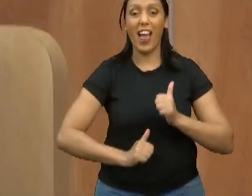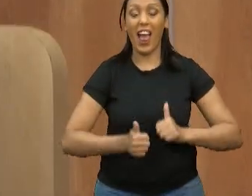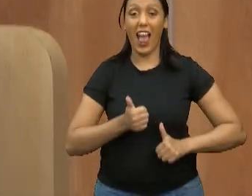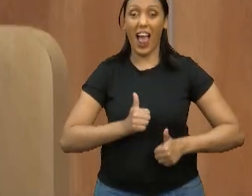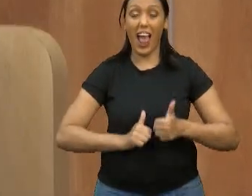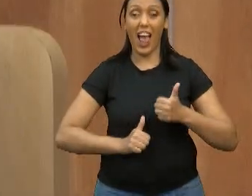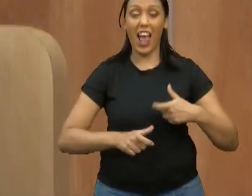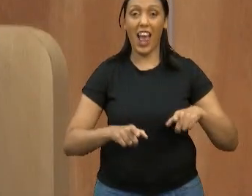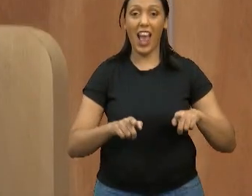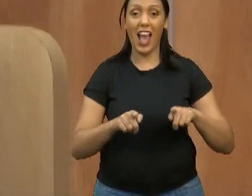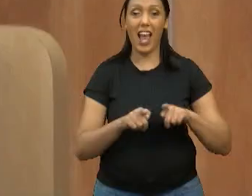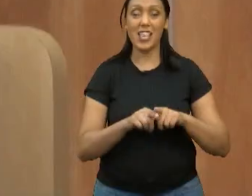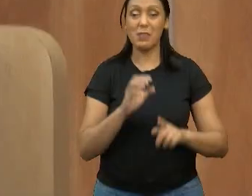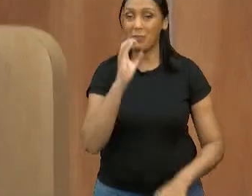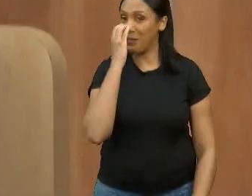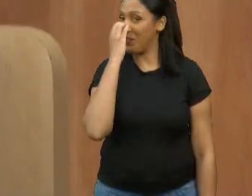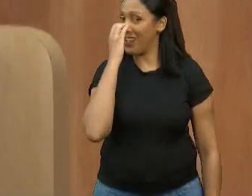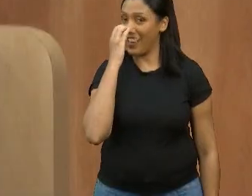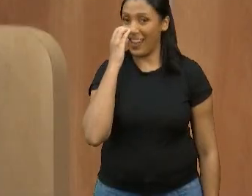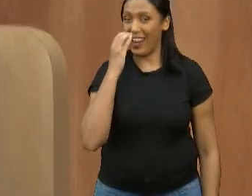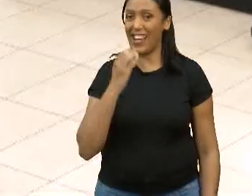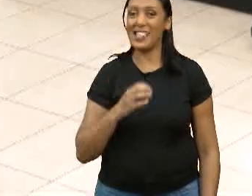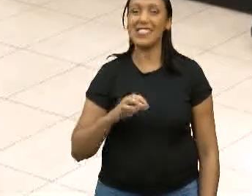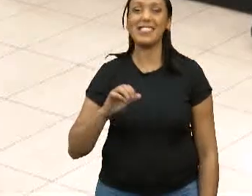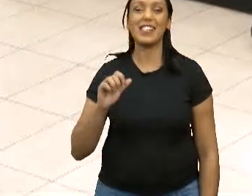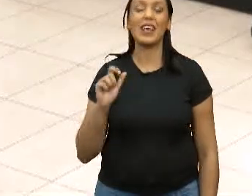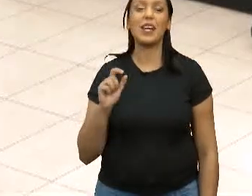Medeiros, a palhaça Bilu Bijuju.